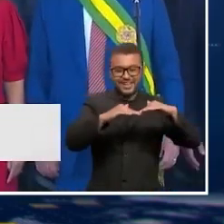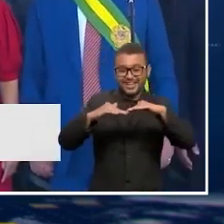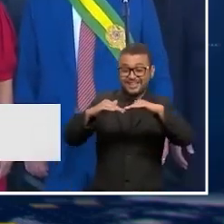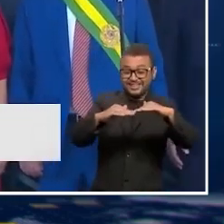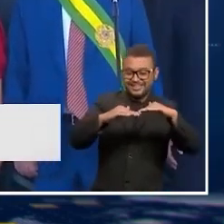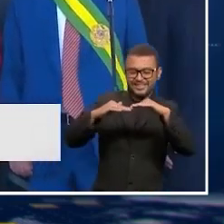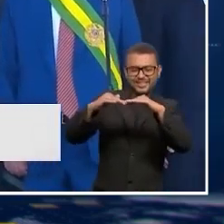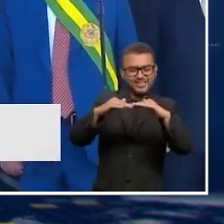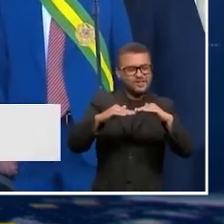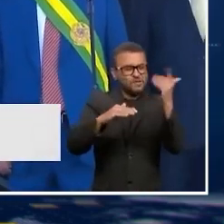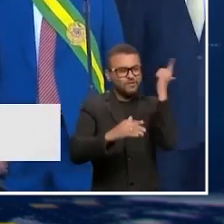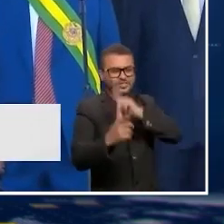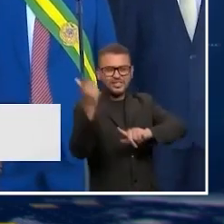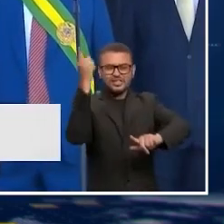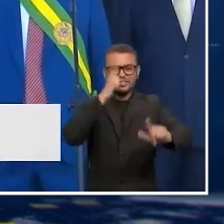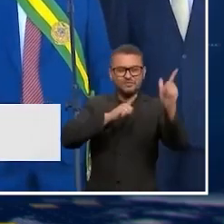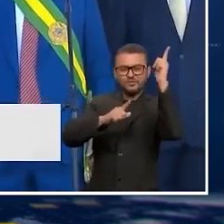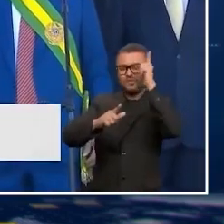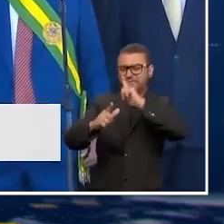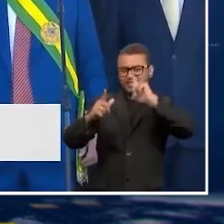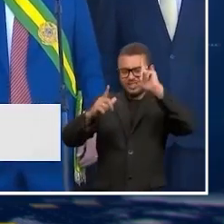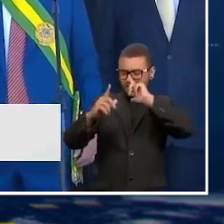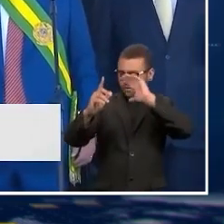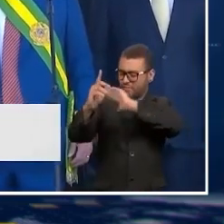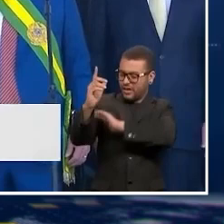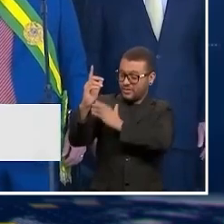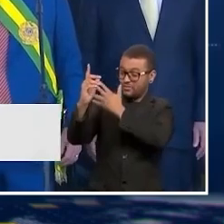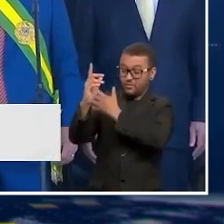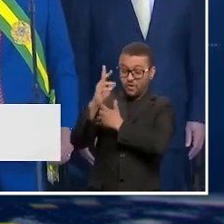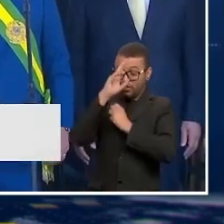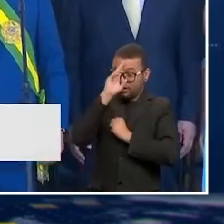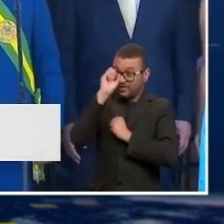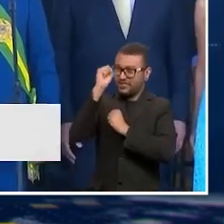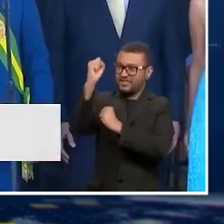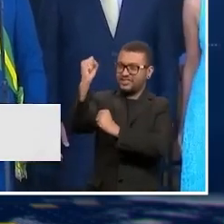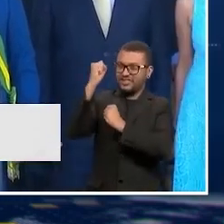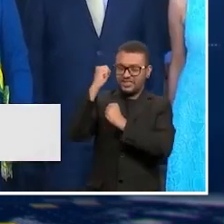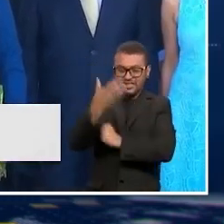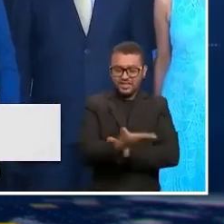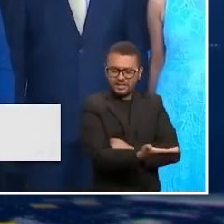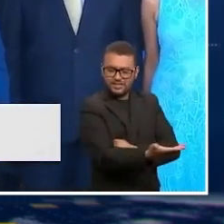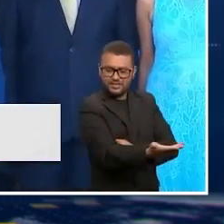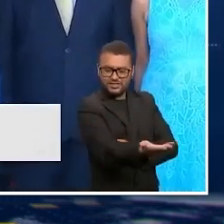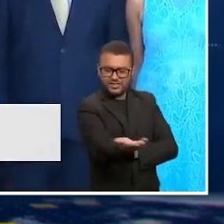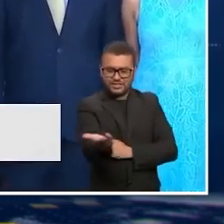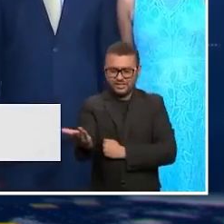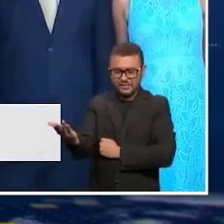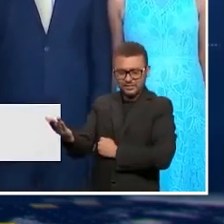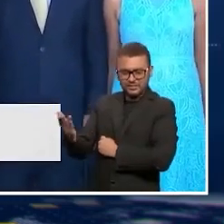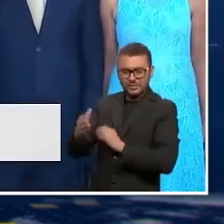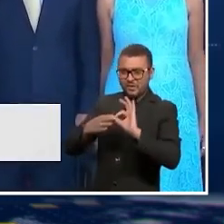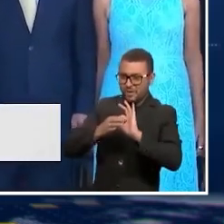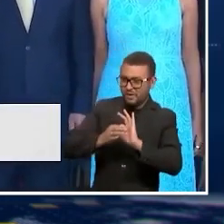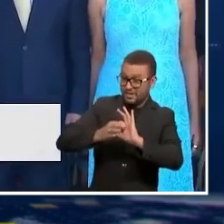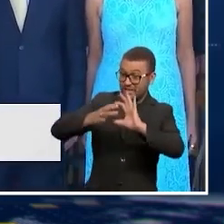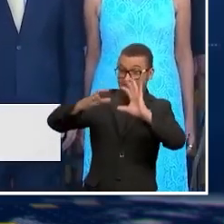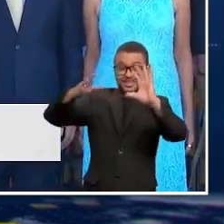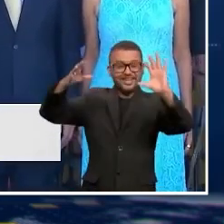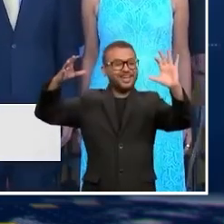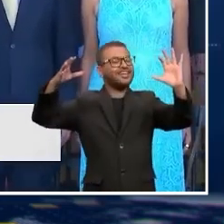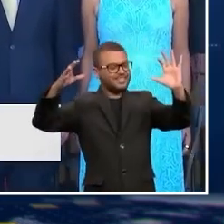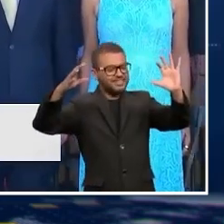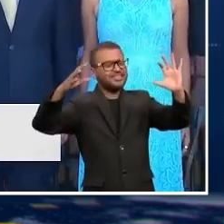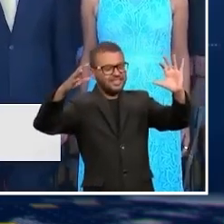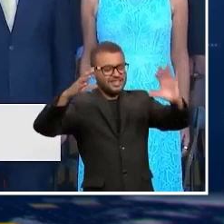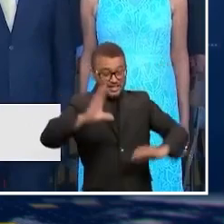pergunta mais nada do resto do programa. Eu vou te perguntar. Não. Eu te agradeço. É que meu olho tá me incomodando. Fica tranquilo. Só tweet. Daniel, você tem mais alguma